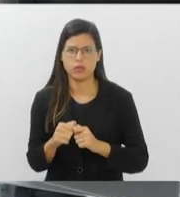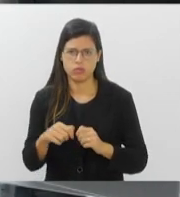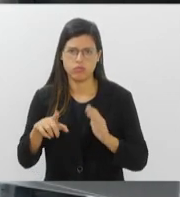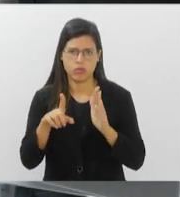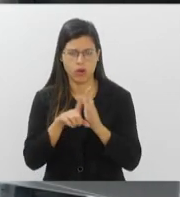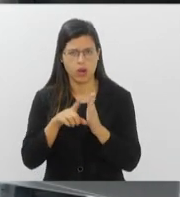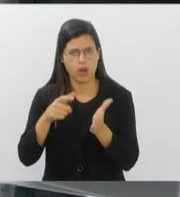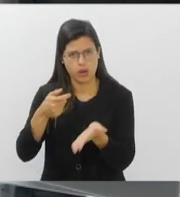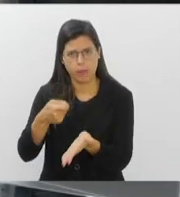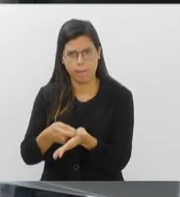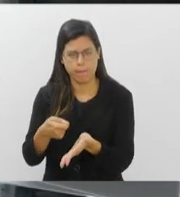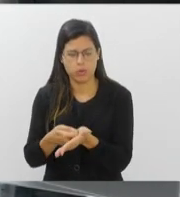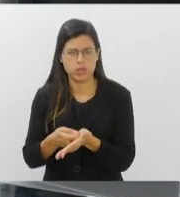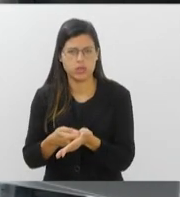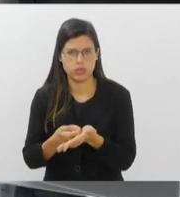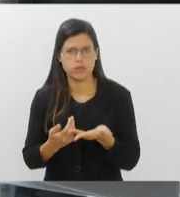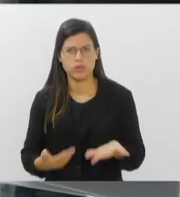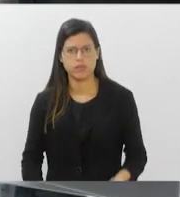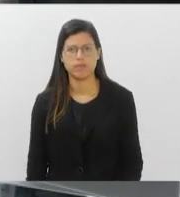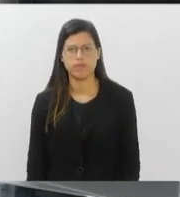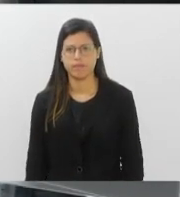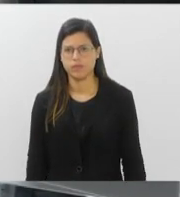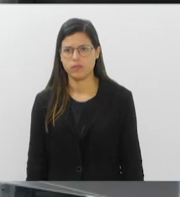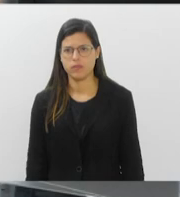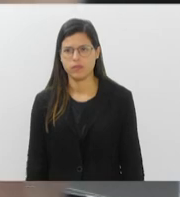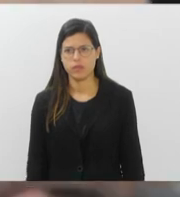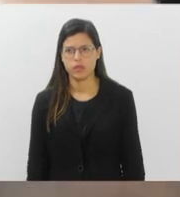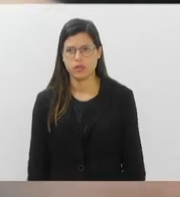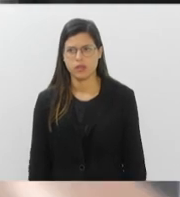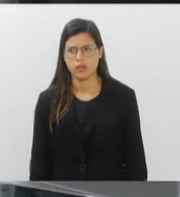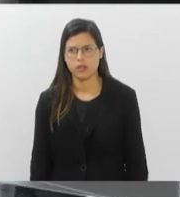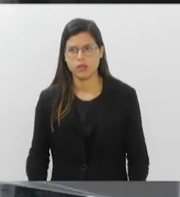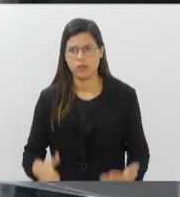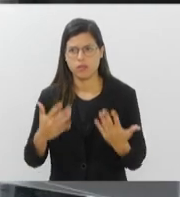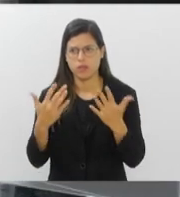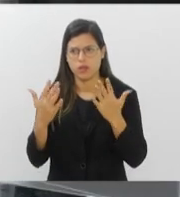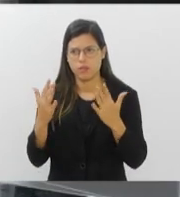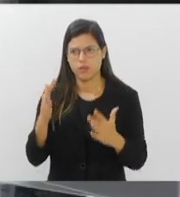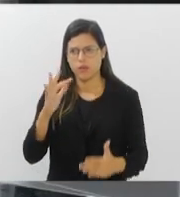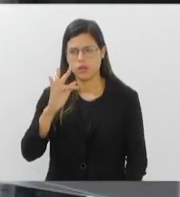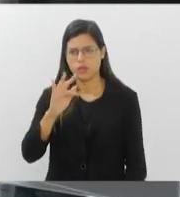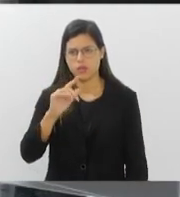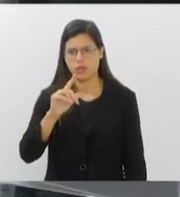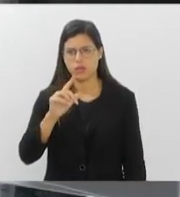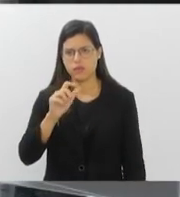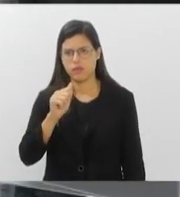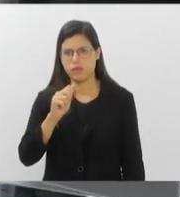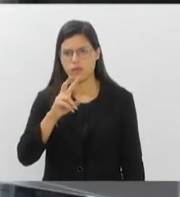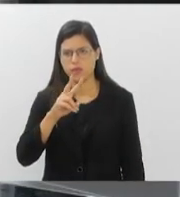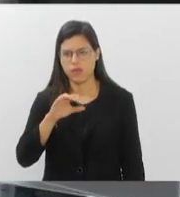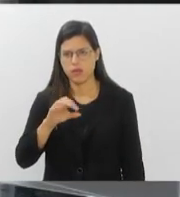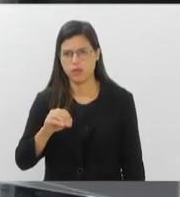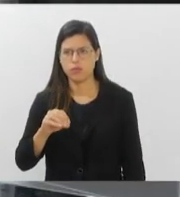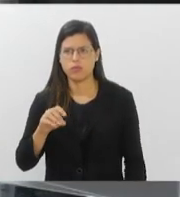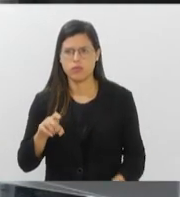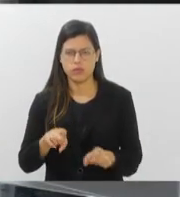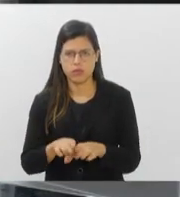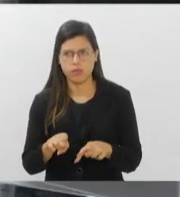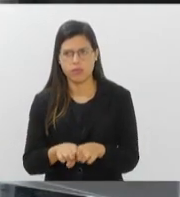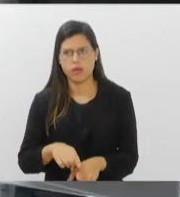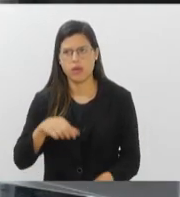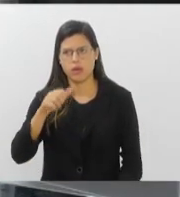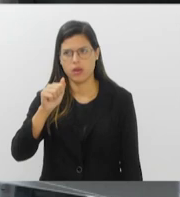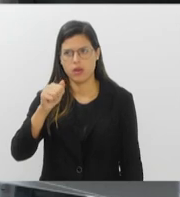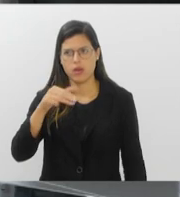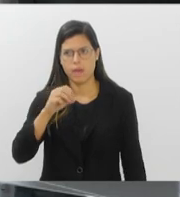impositivas. Melhorou. Fica instituído. Parabéns, Serafini, parabéns, Amorim. Incremento. Então, se